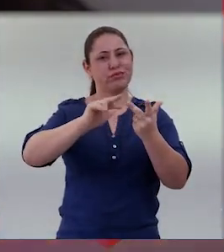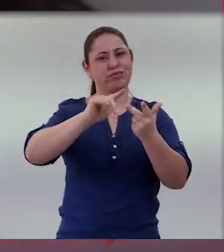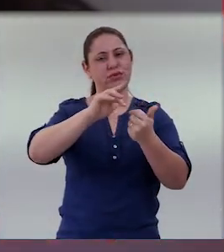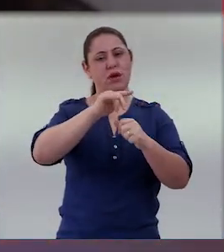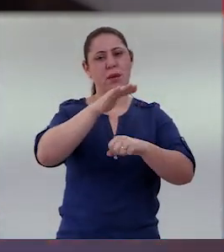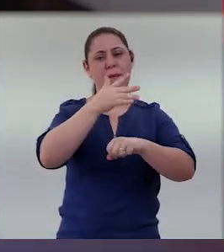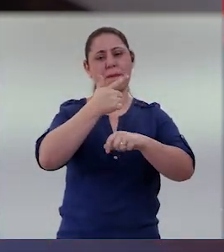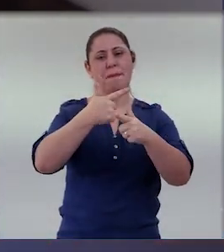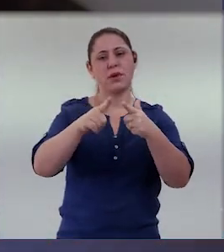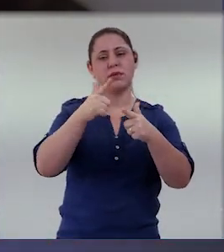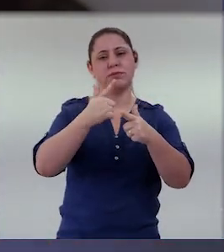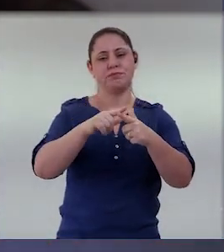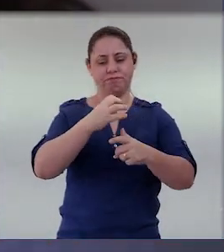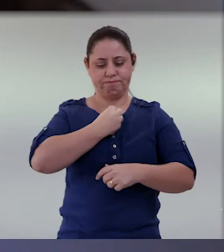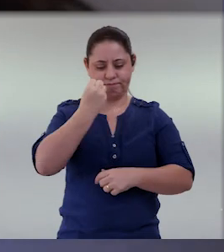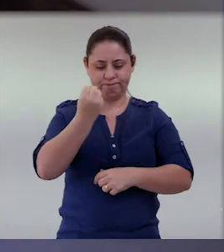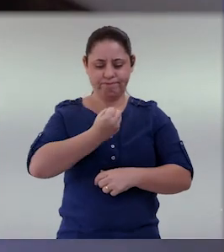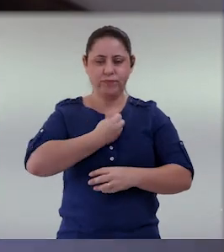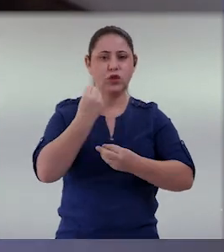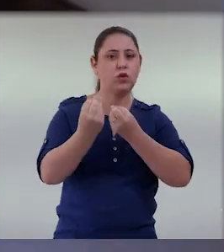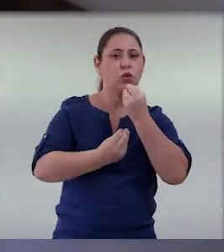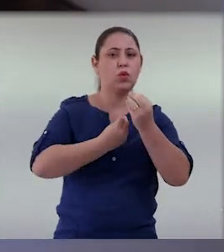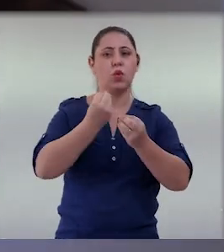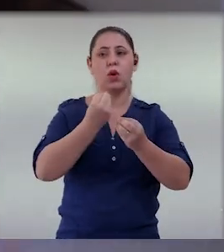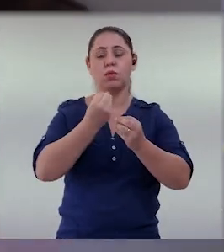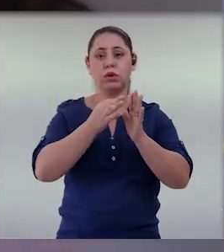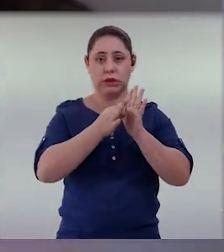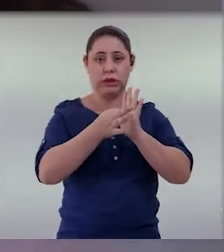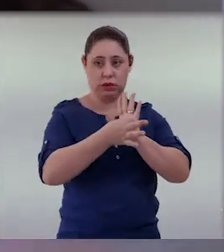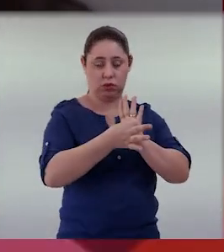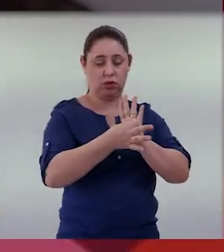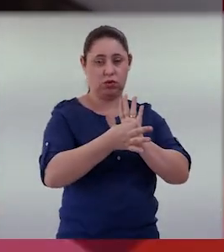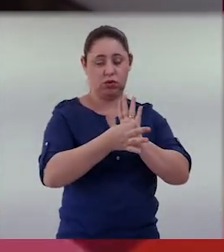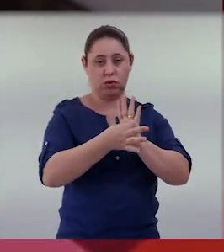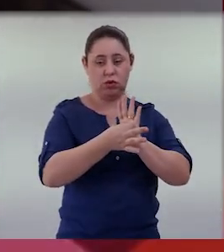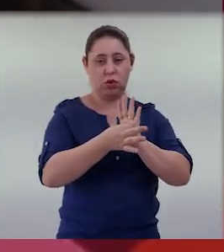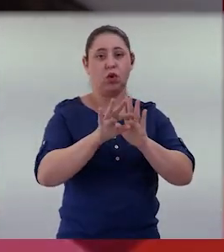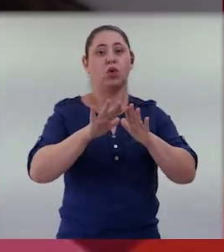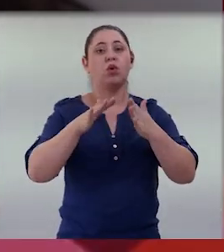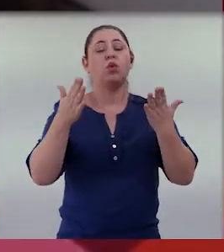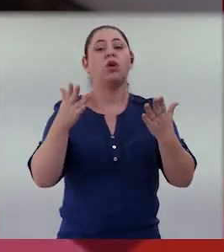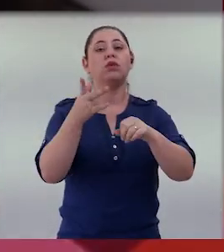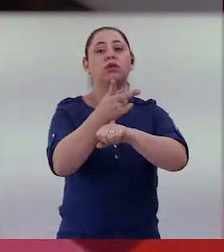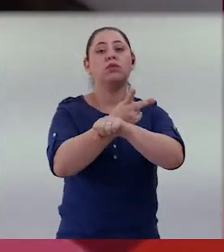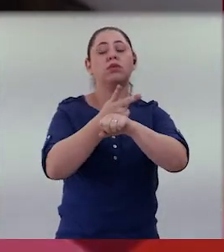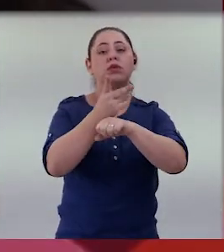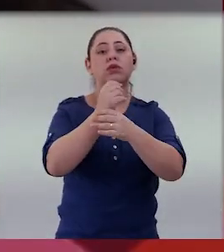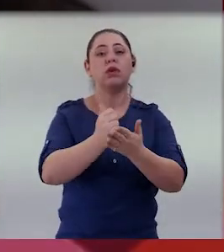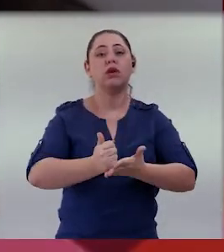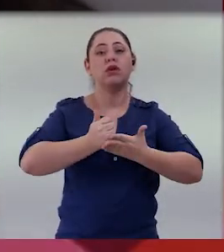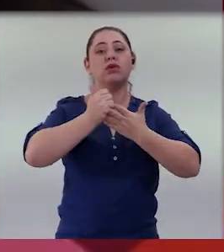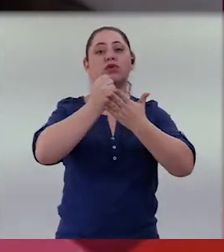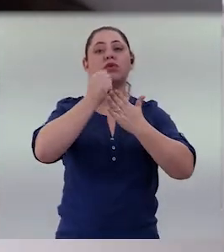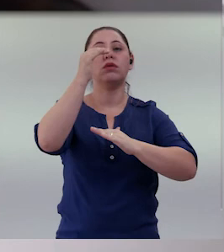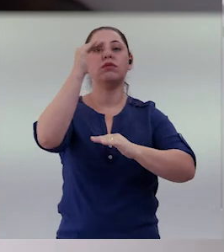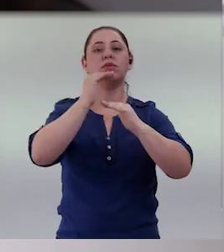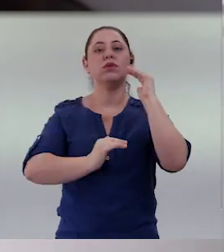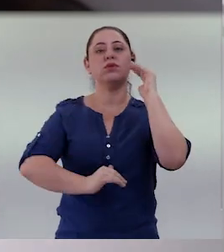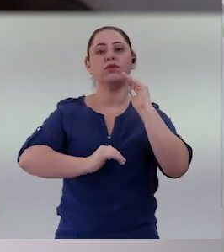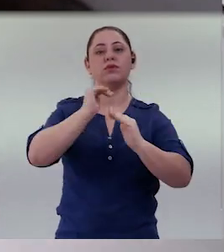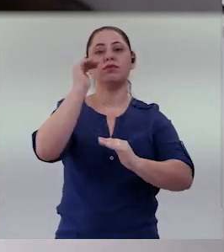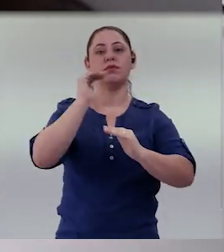né, a uma série de outros problemas, entre eles o suicídio, como você bem citou, Renata. E quando